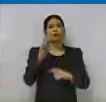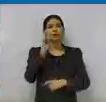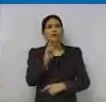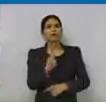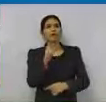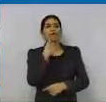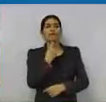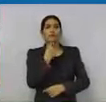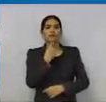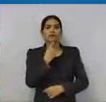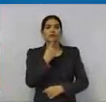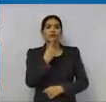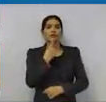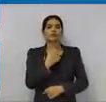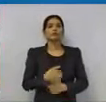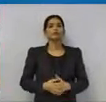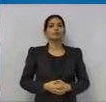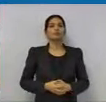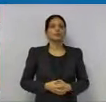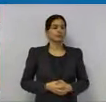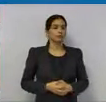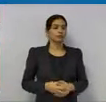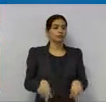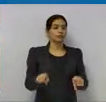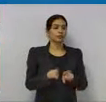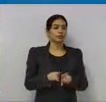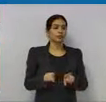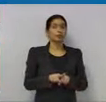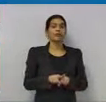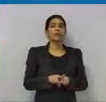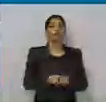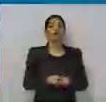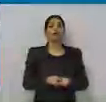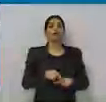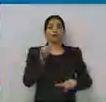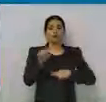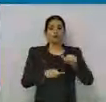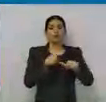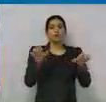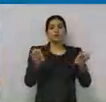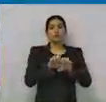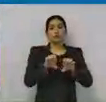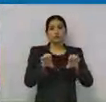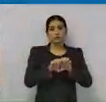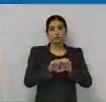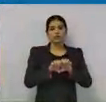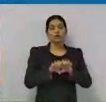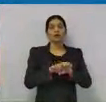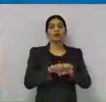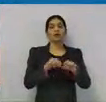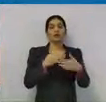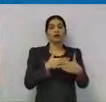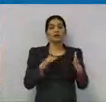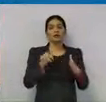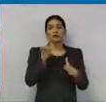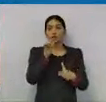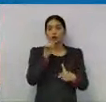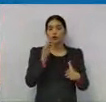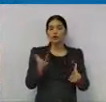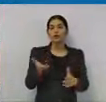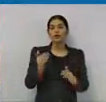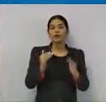vermelho, a recuperação estrutural dos reservatórios elevados e reservatórios de apoio de